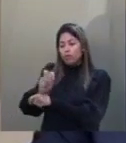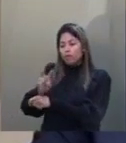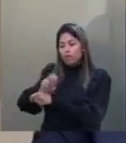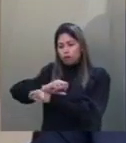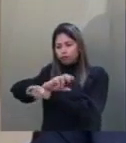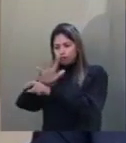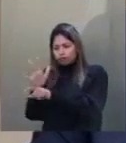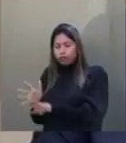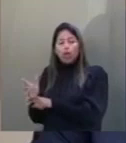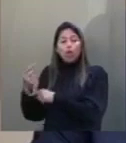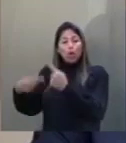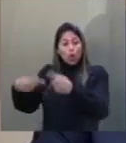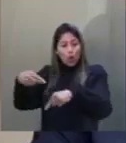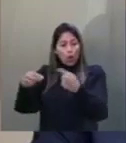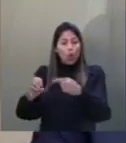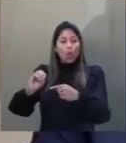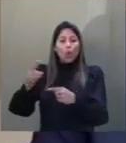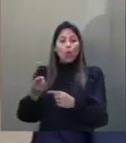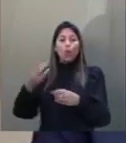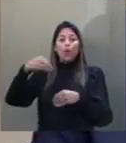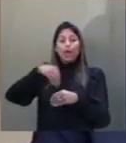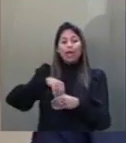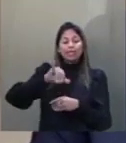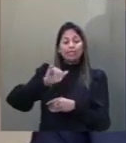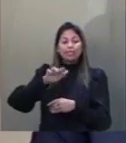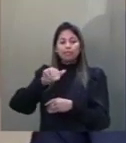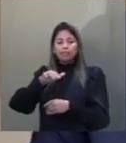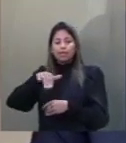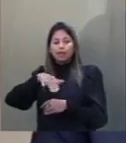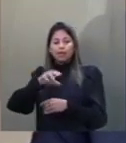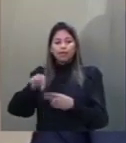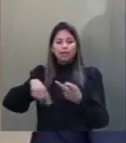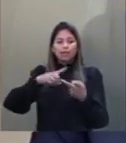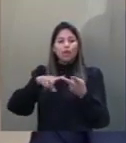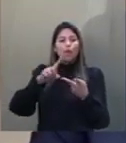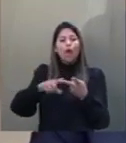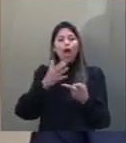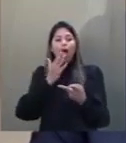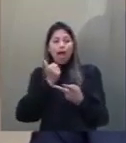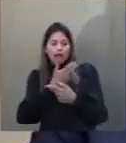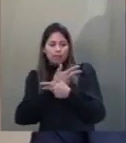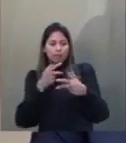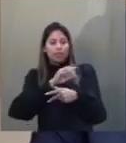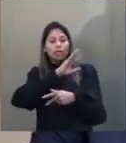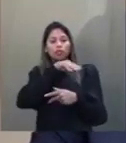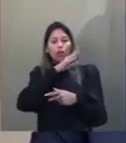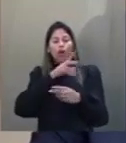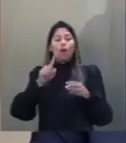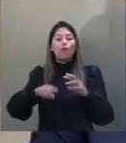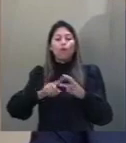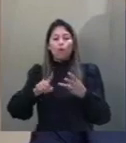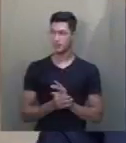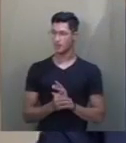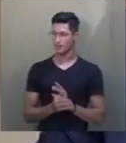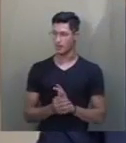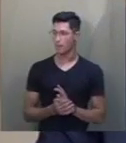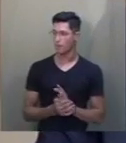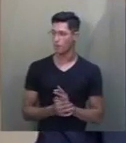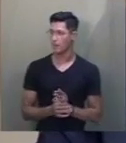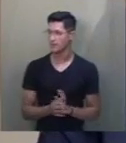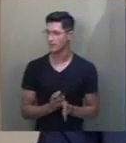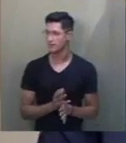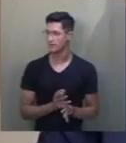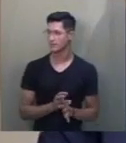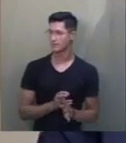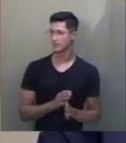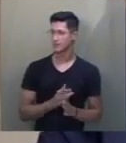inoculantes, inseminação artificial de animais domésticos, alimentação animal, aviação agrícola, enfim, bom, o